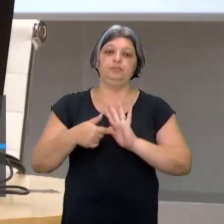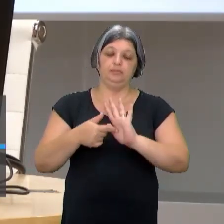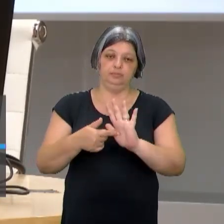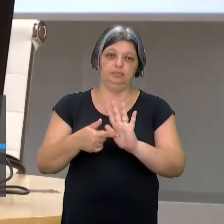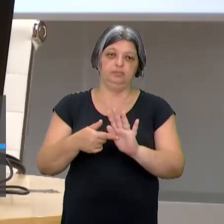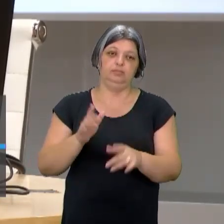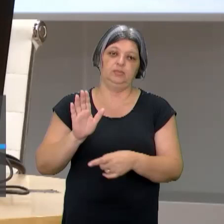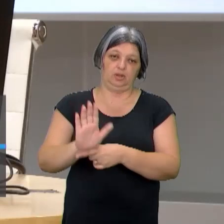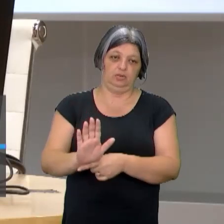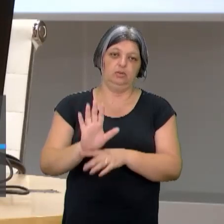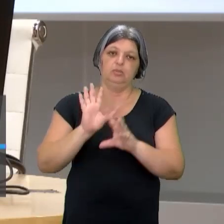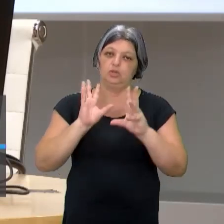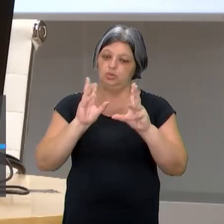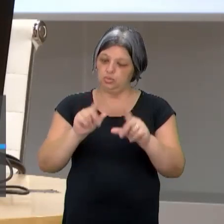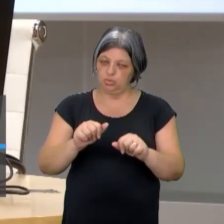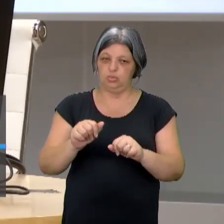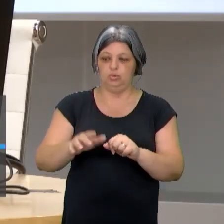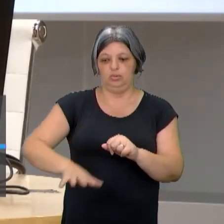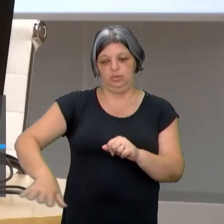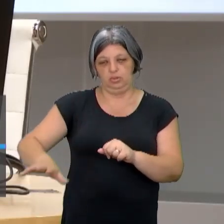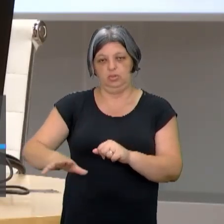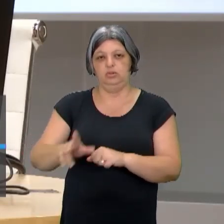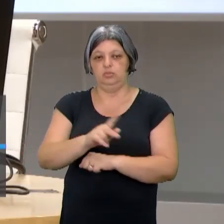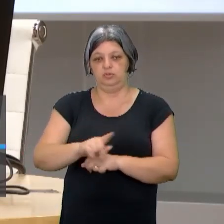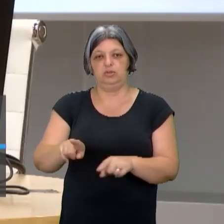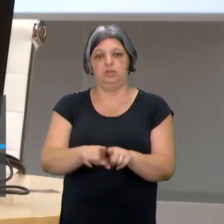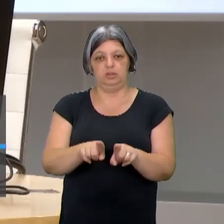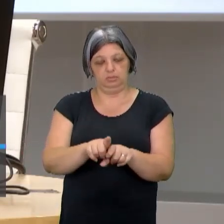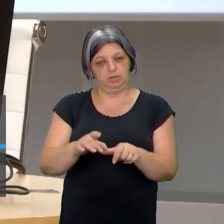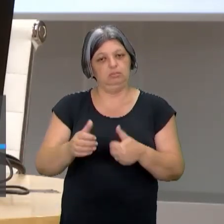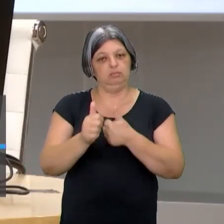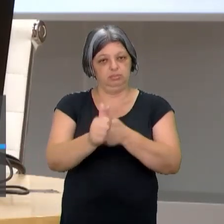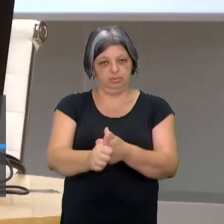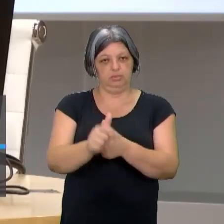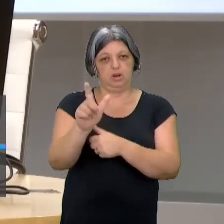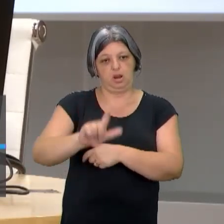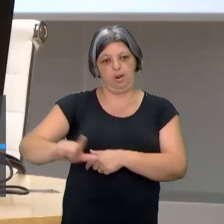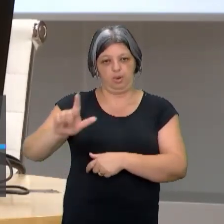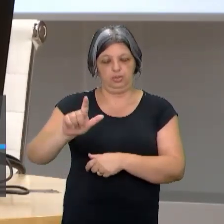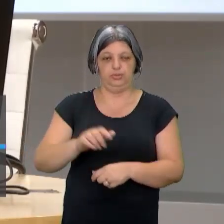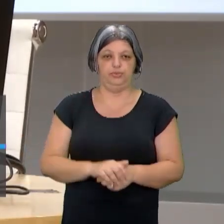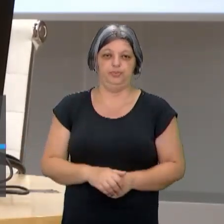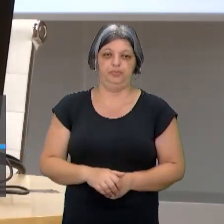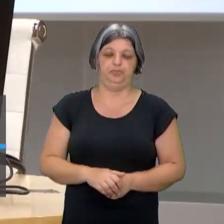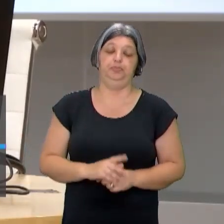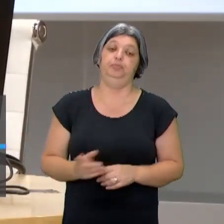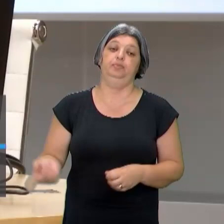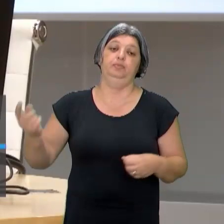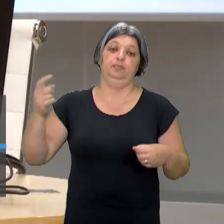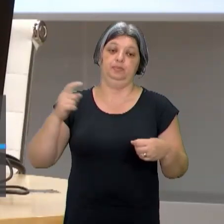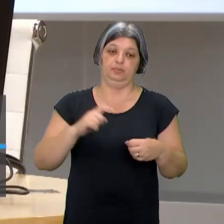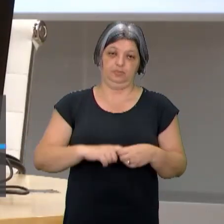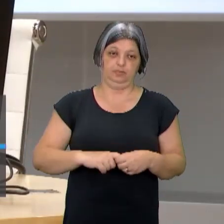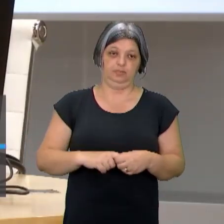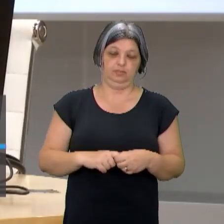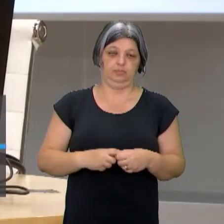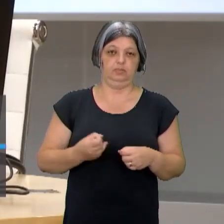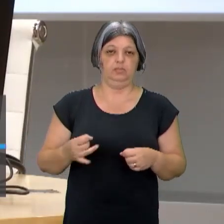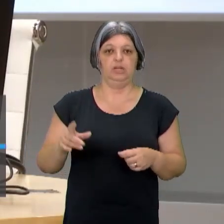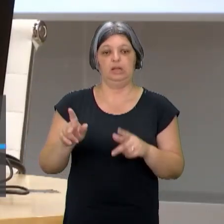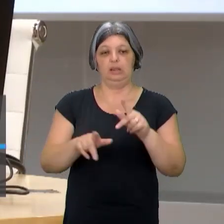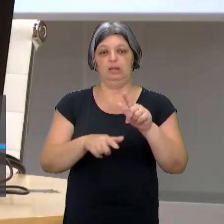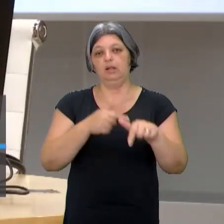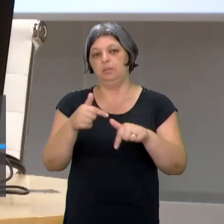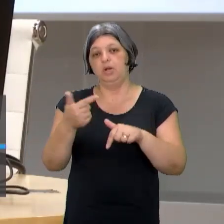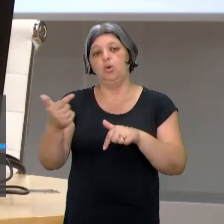mas todas as outras seguem essa mesma lógica. Tudo bem? Então tá bom. Novamente, se vocês trabalham com alguma